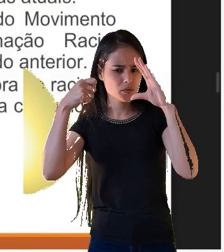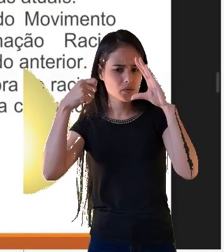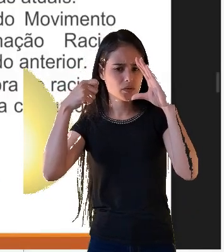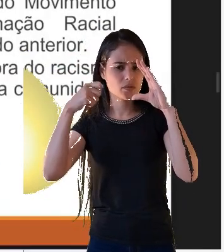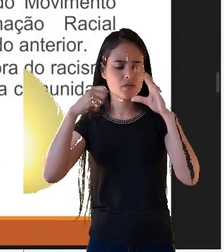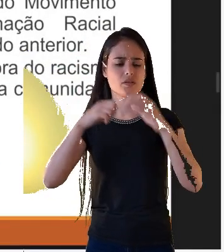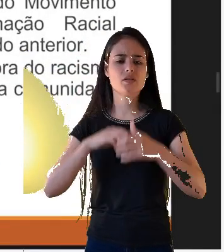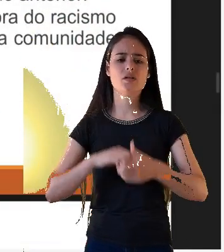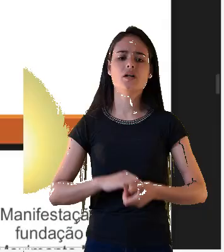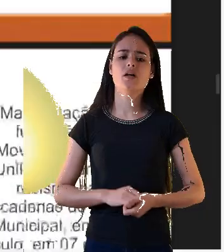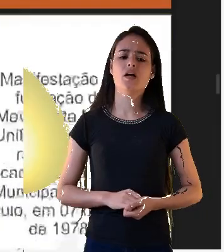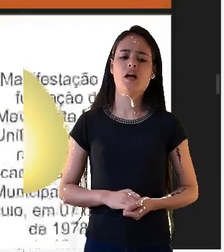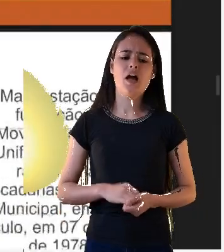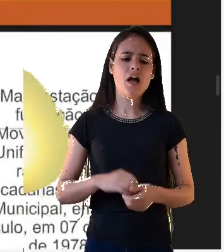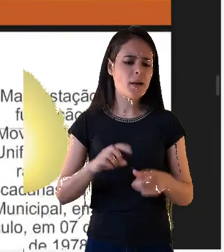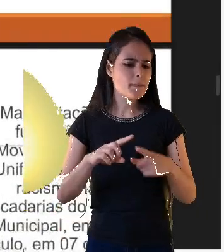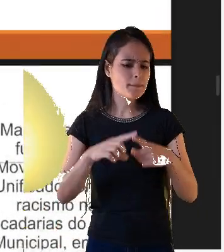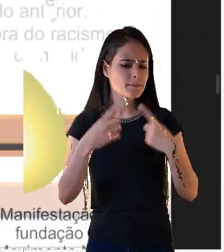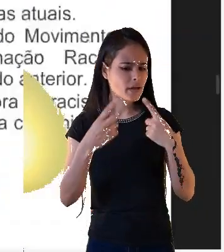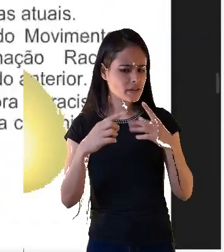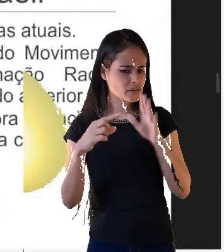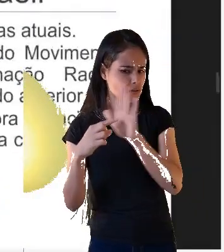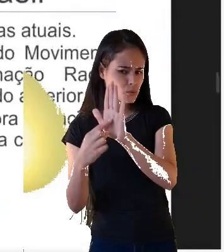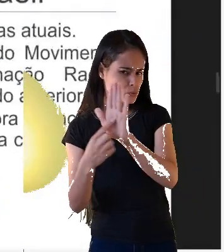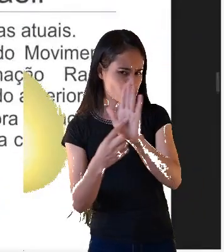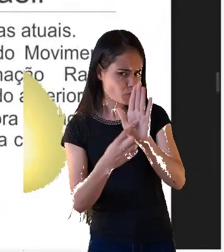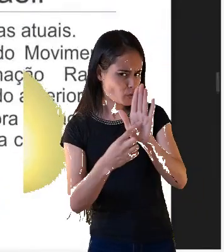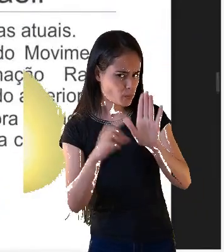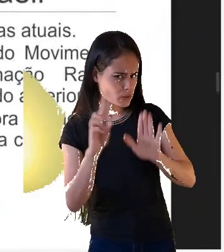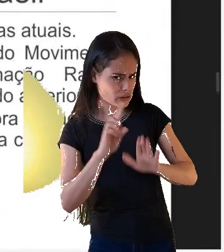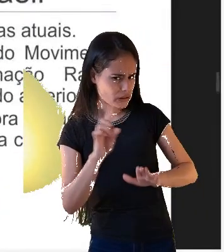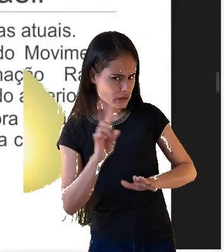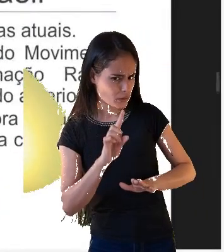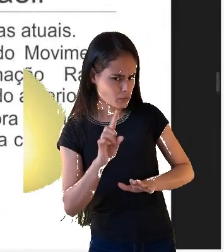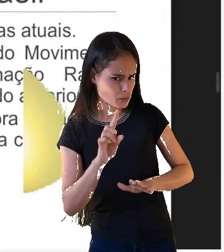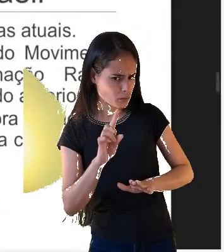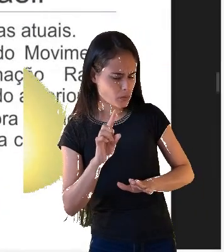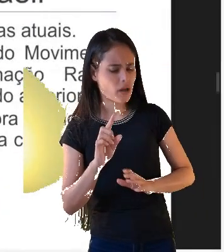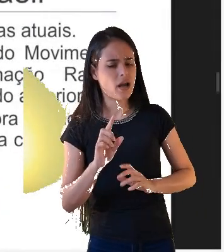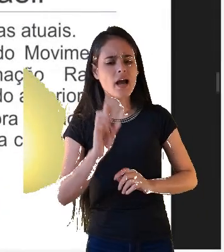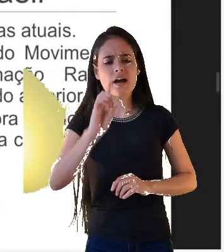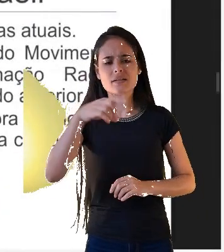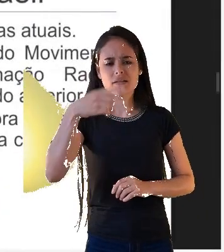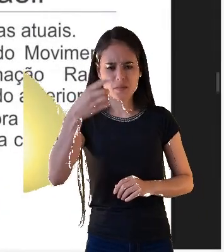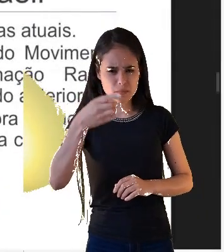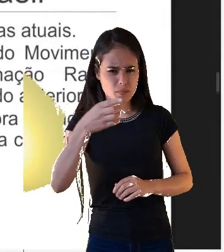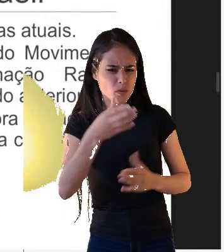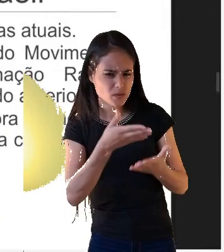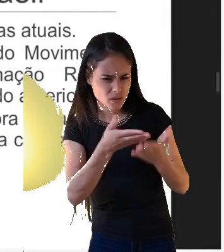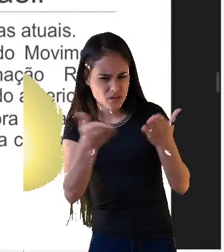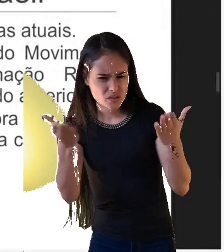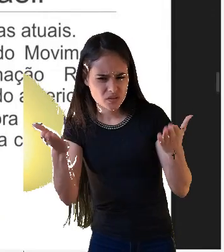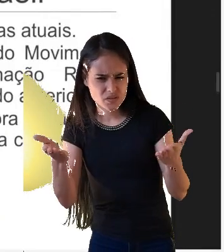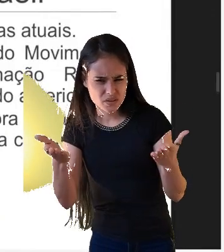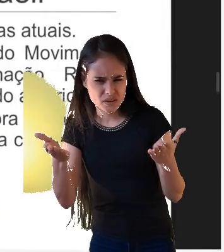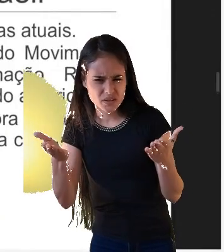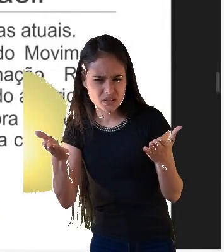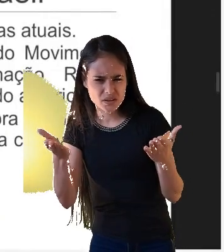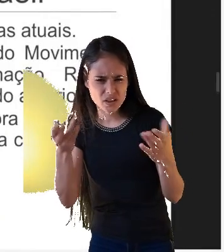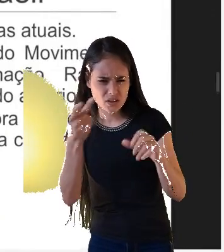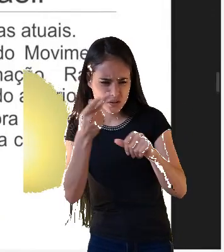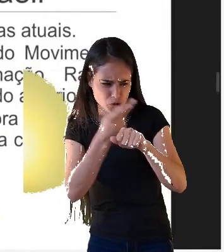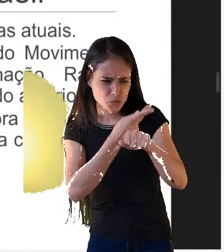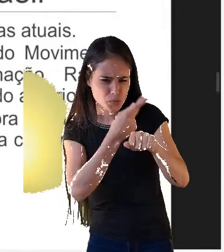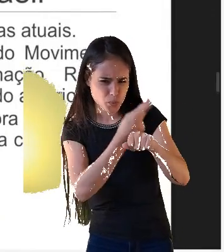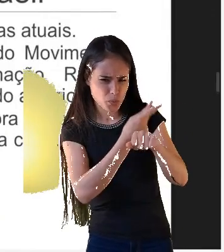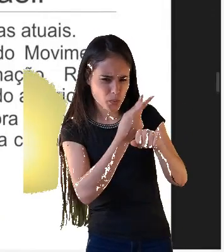dias atuais. A gente tem também um vídeo, né? Só que esse vídeo eu não vou passar porque a gente já